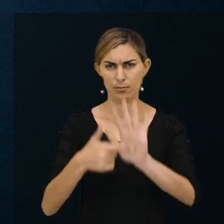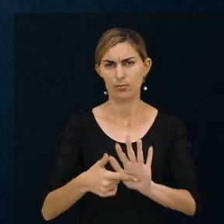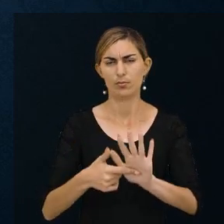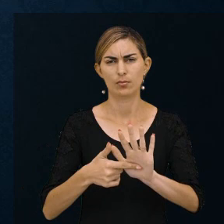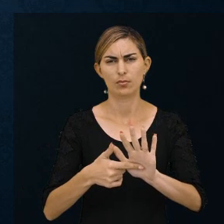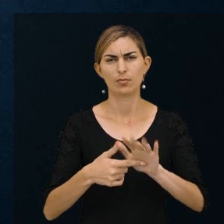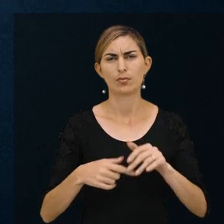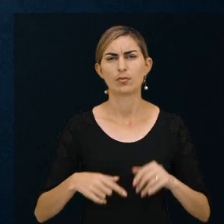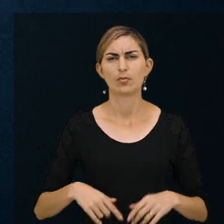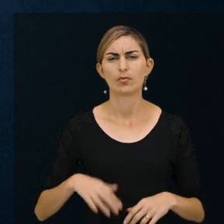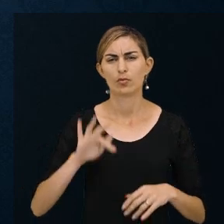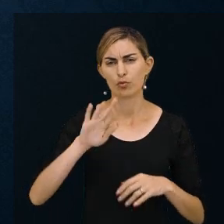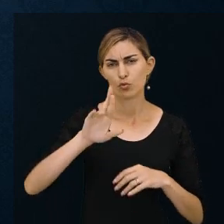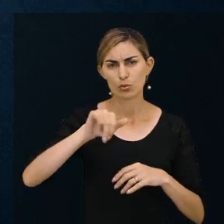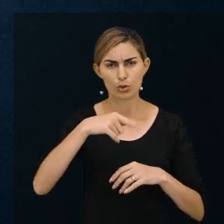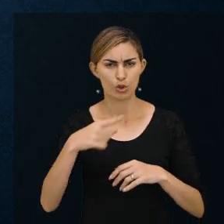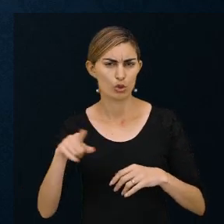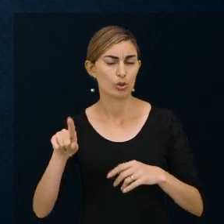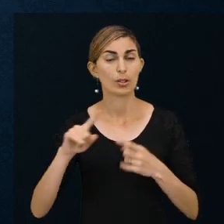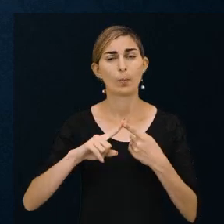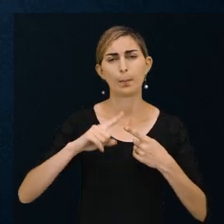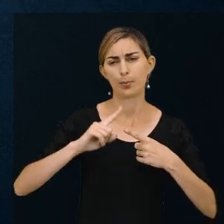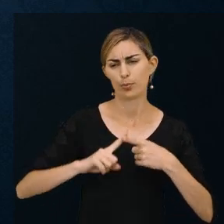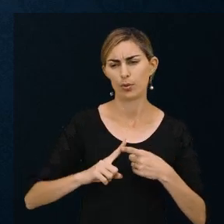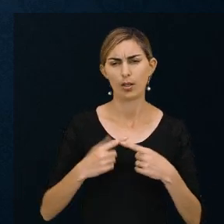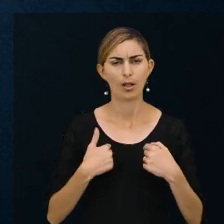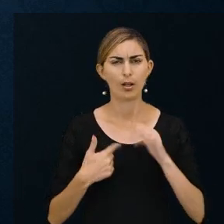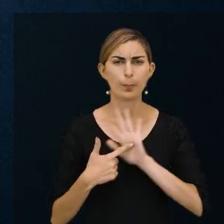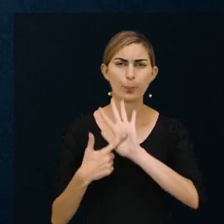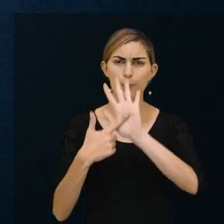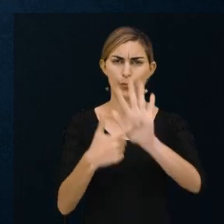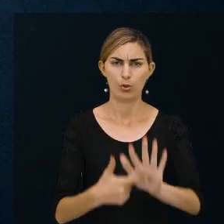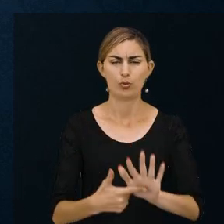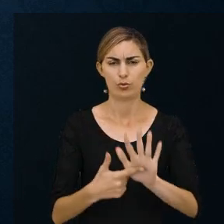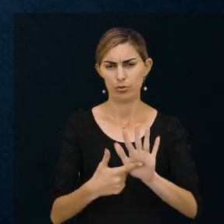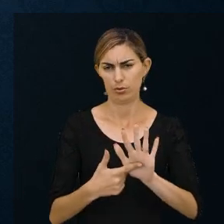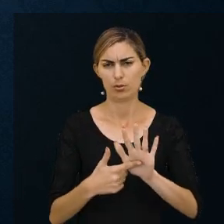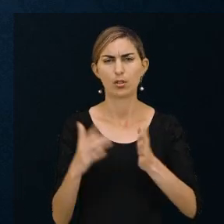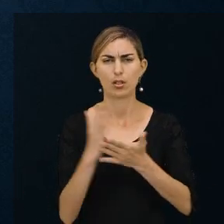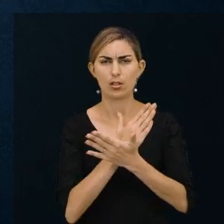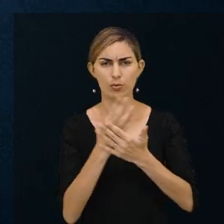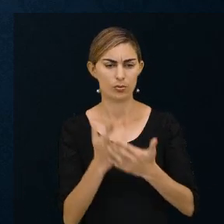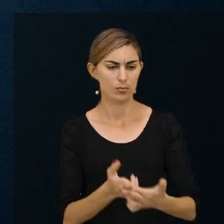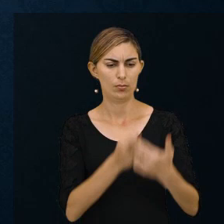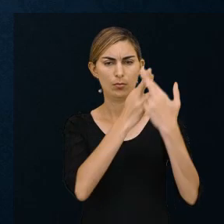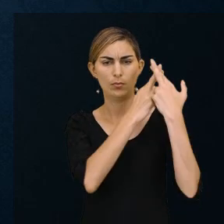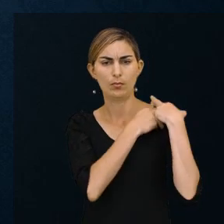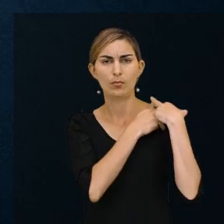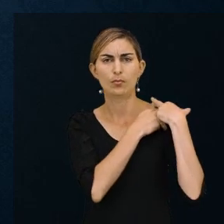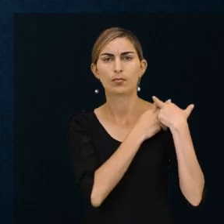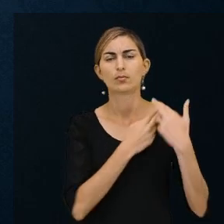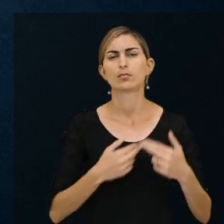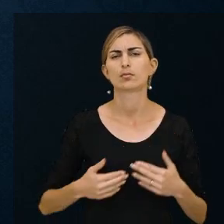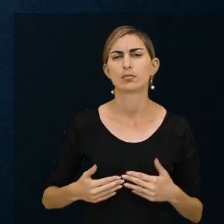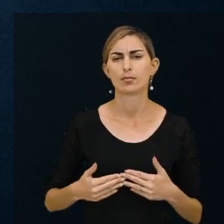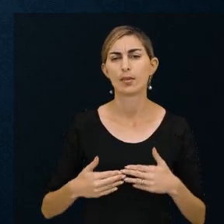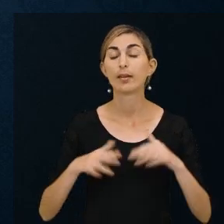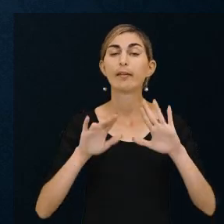um organograma funcional porque ele vai destacar algumas funções,